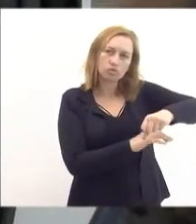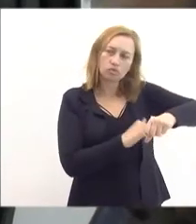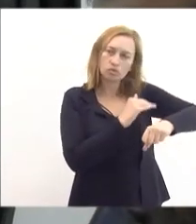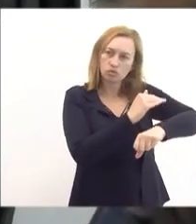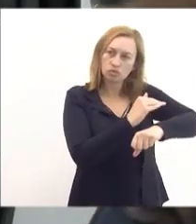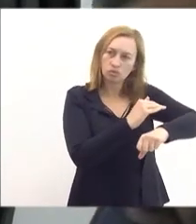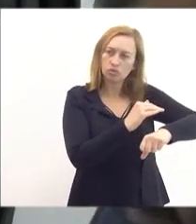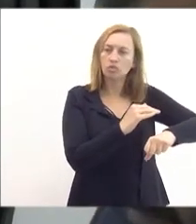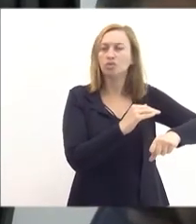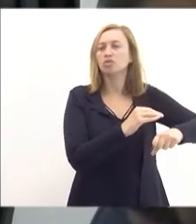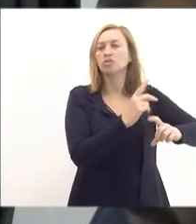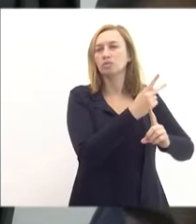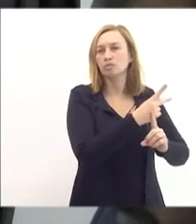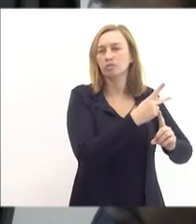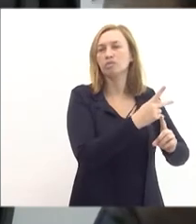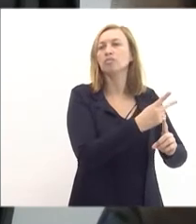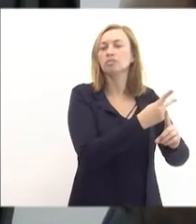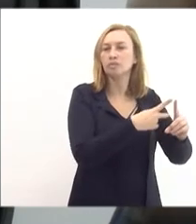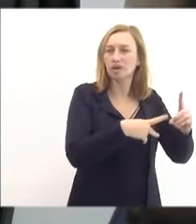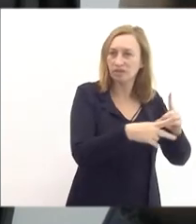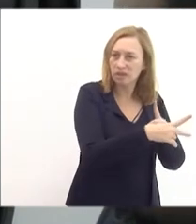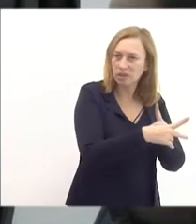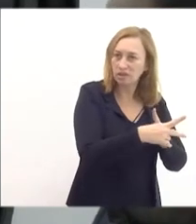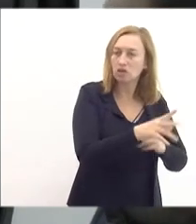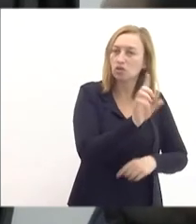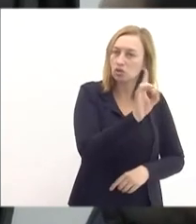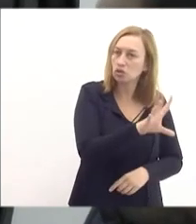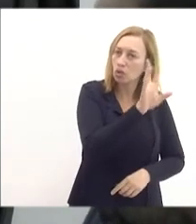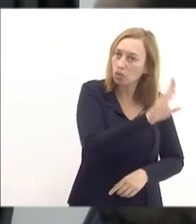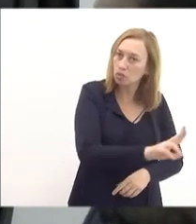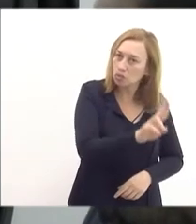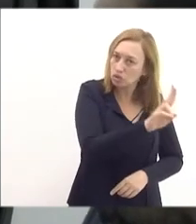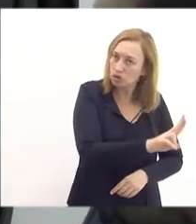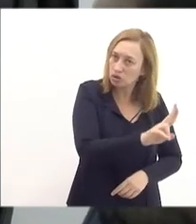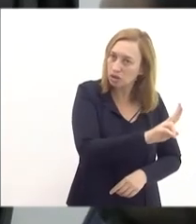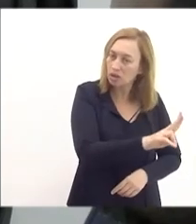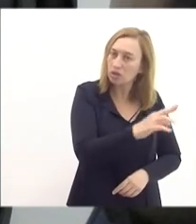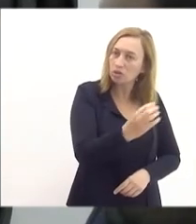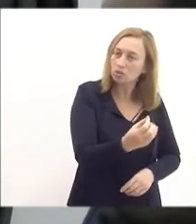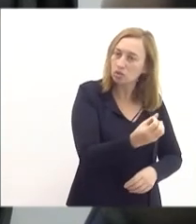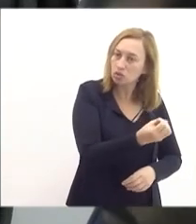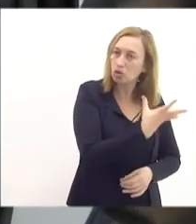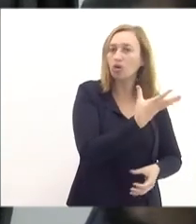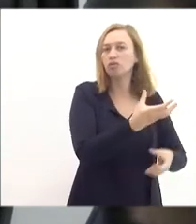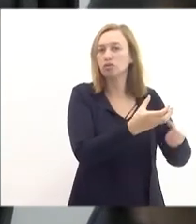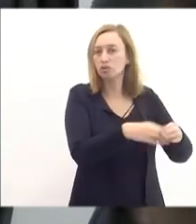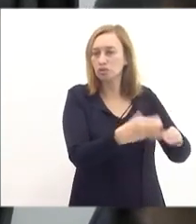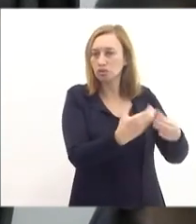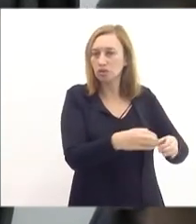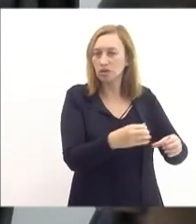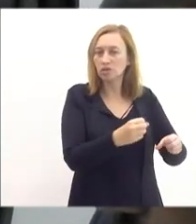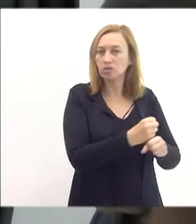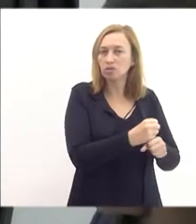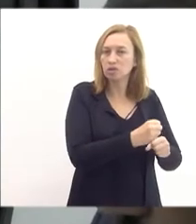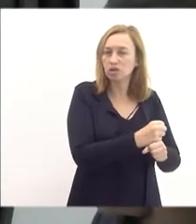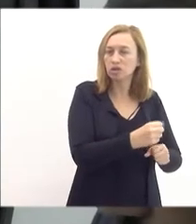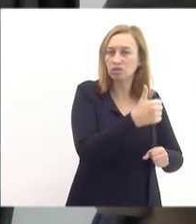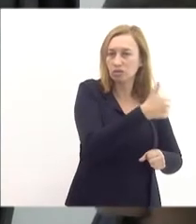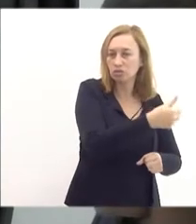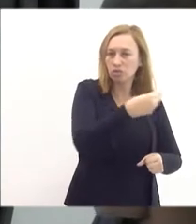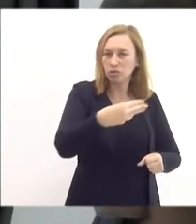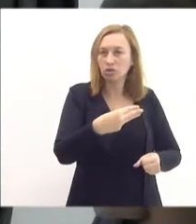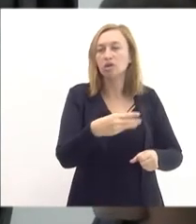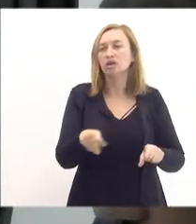que seria utilizado só e somente para os novos concursados, a partir de 2013, e o